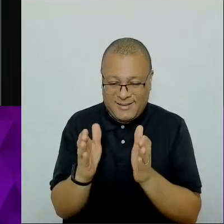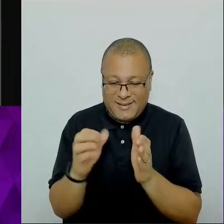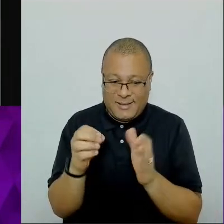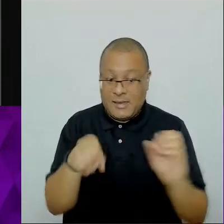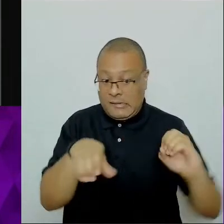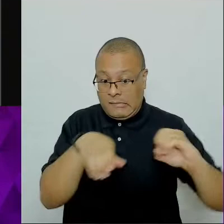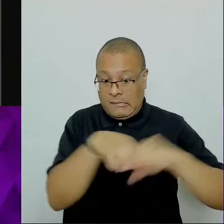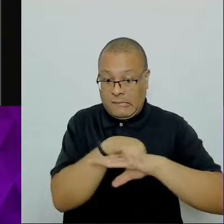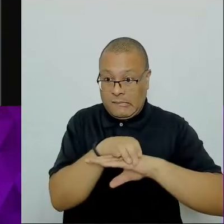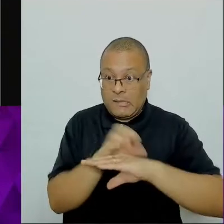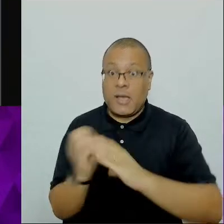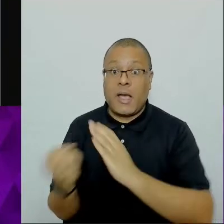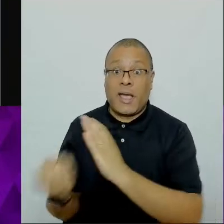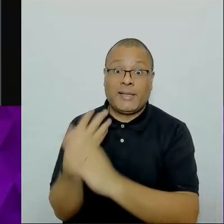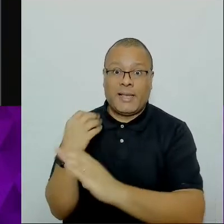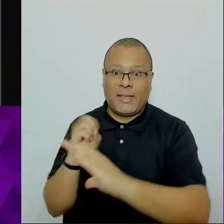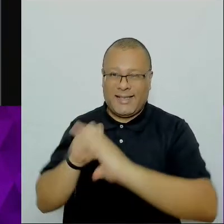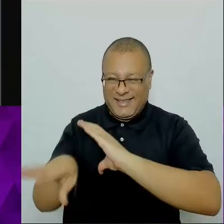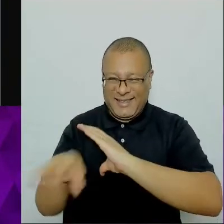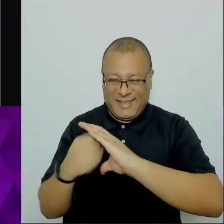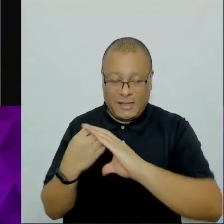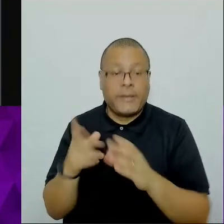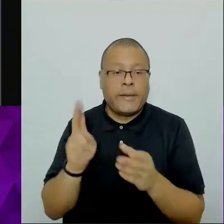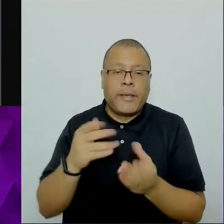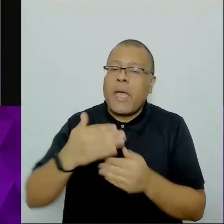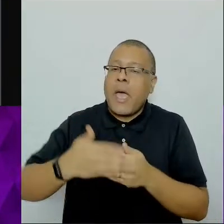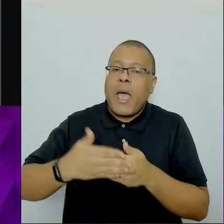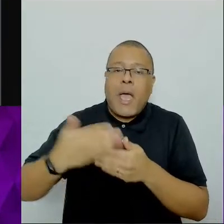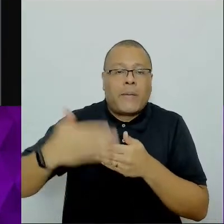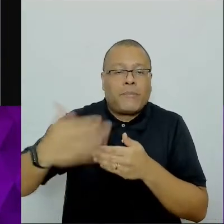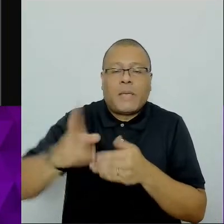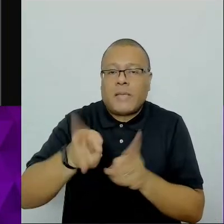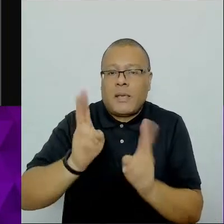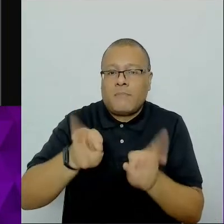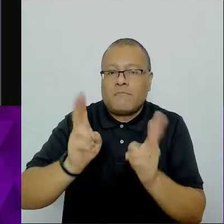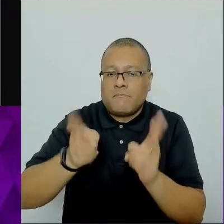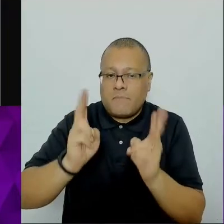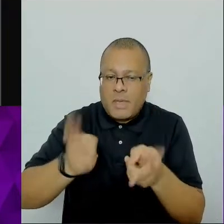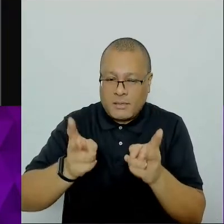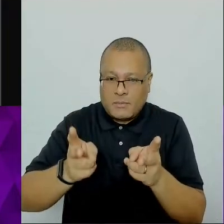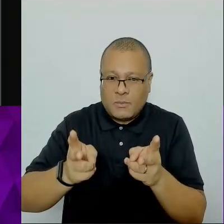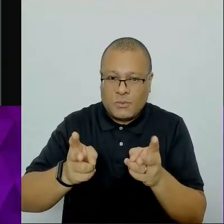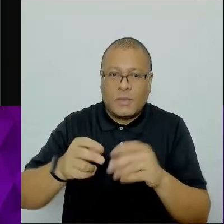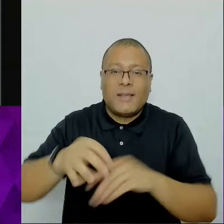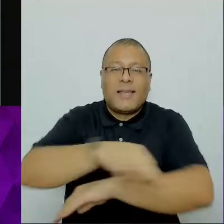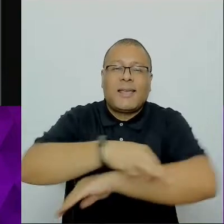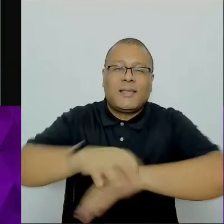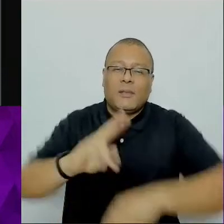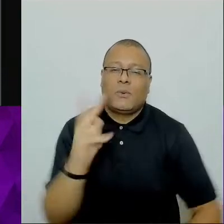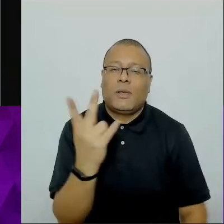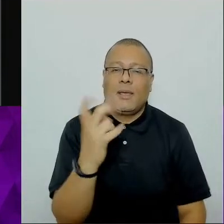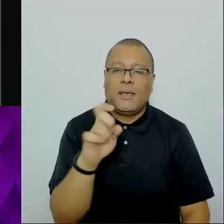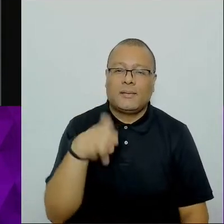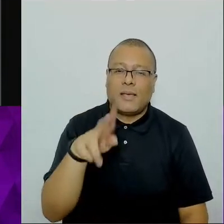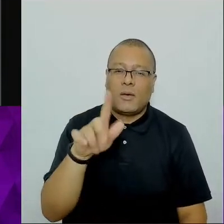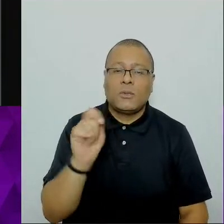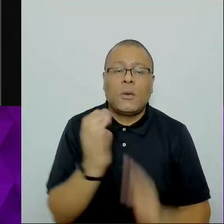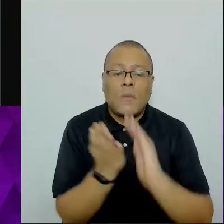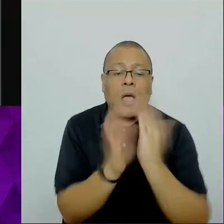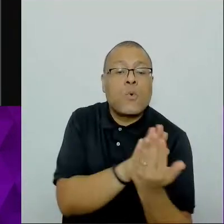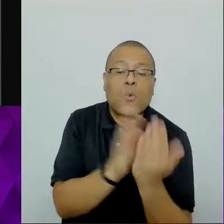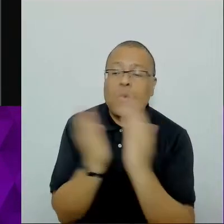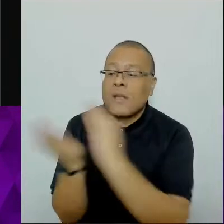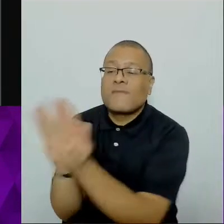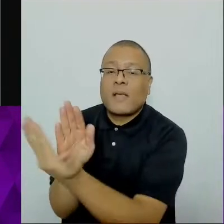dessa pastinha, desse nosso pacote, para colocar as nossas interfaces de comunicação,